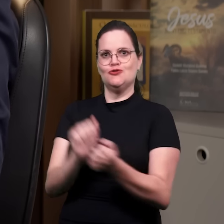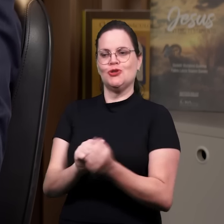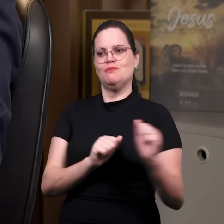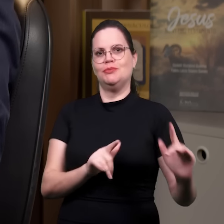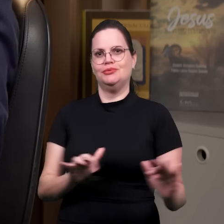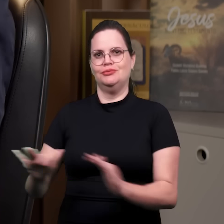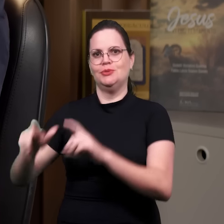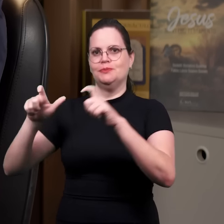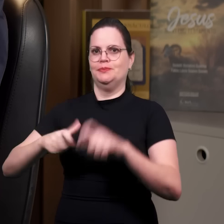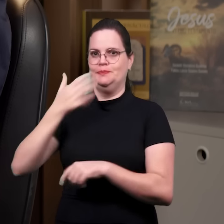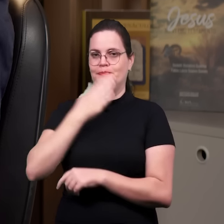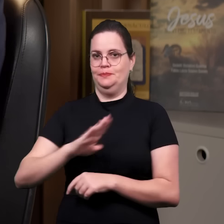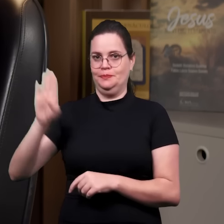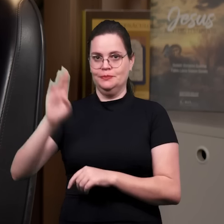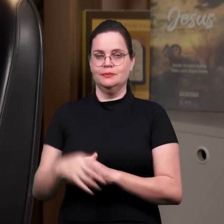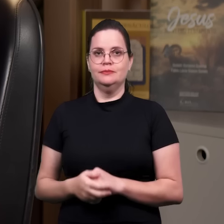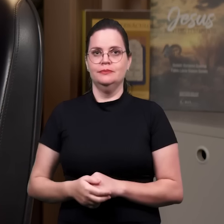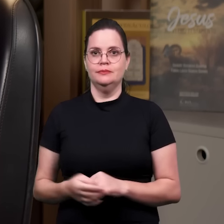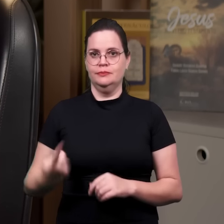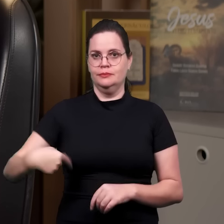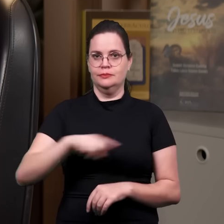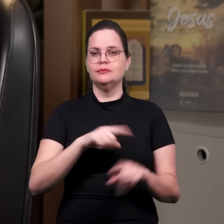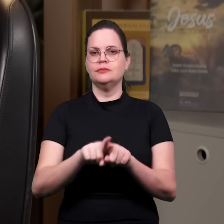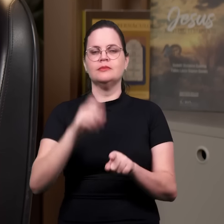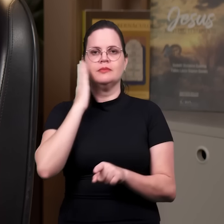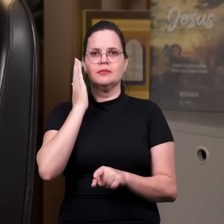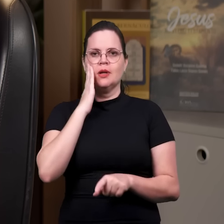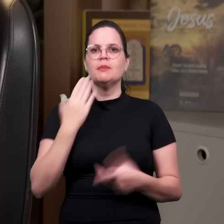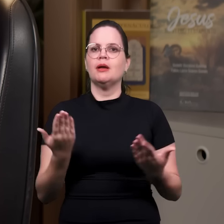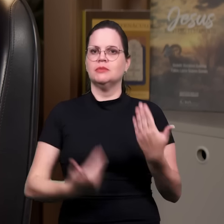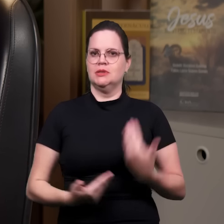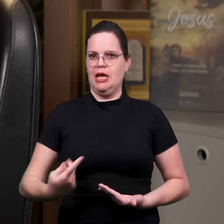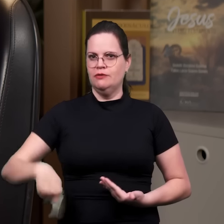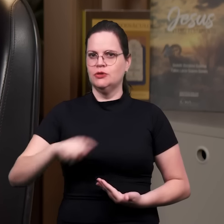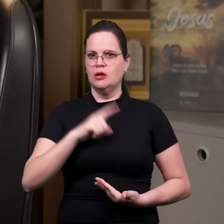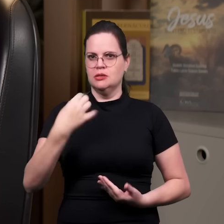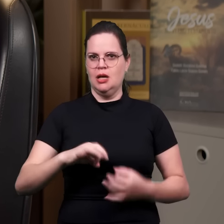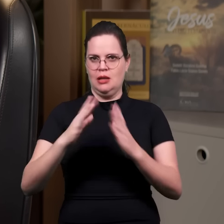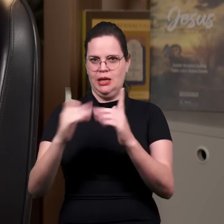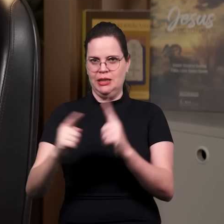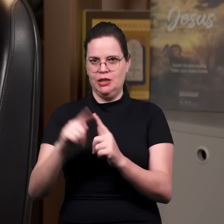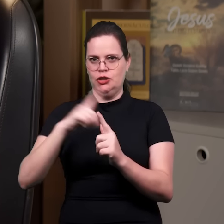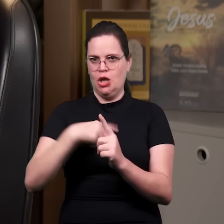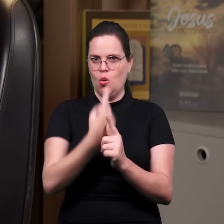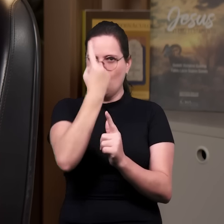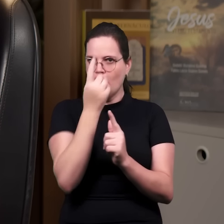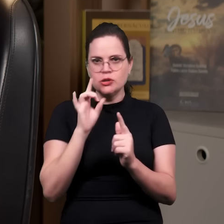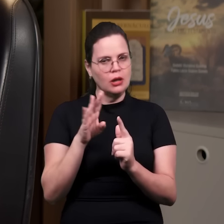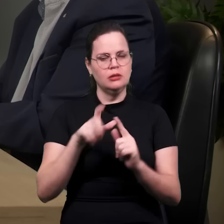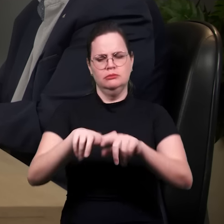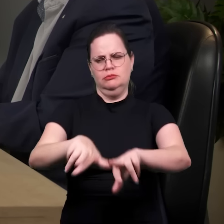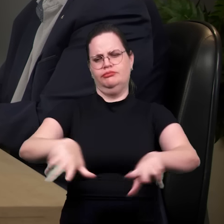hoje também como igreja, né, a salvação está à disposição de todos, independente da raça, da etnia, da origem,